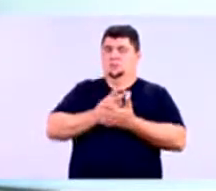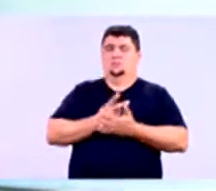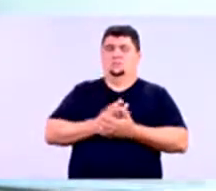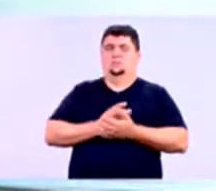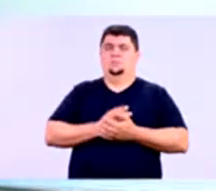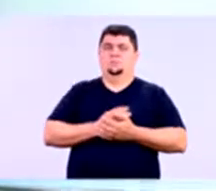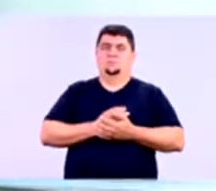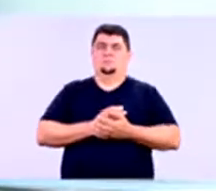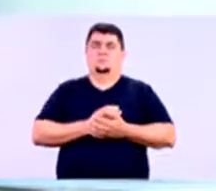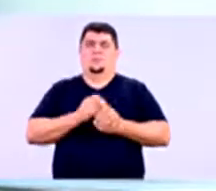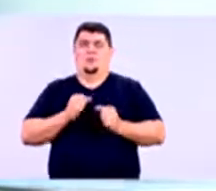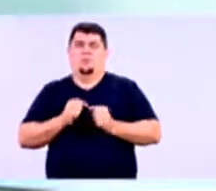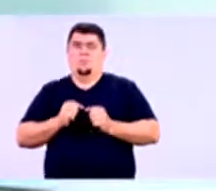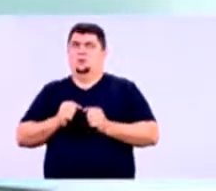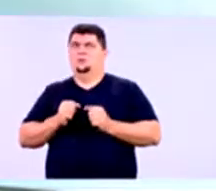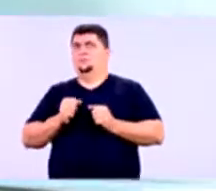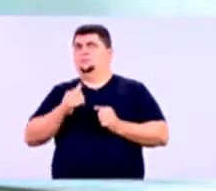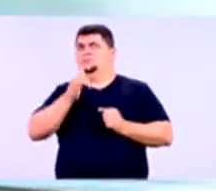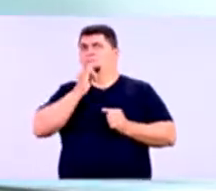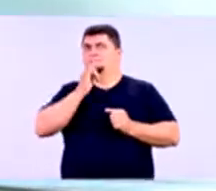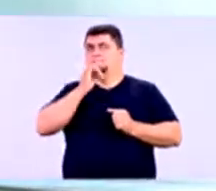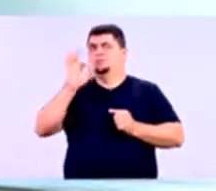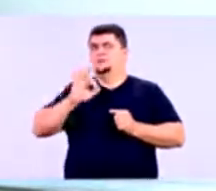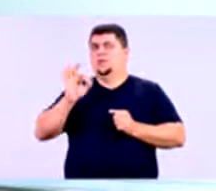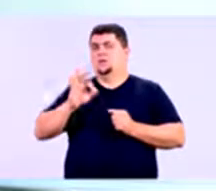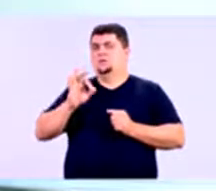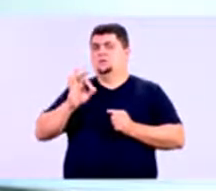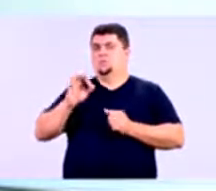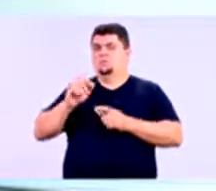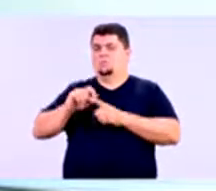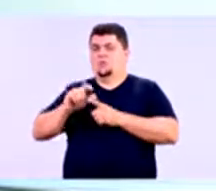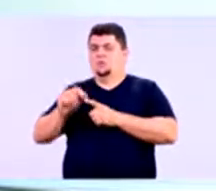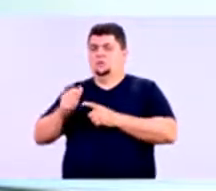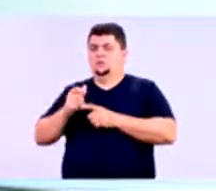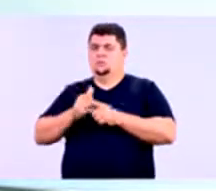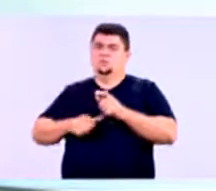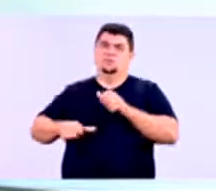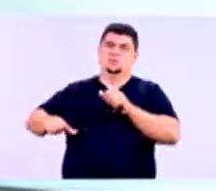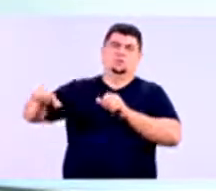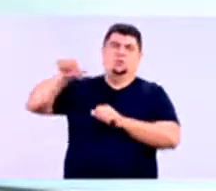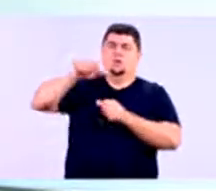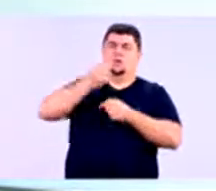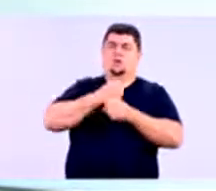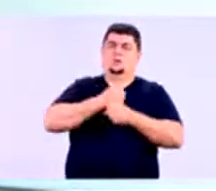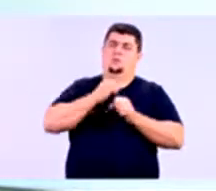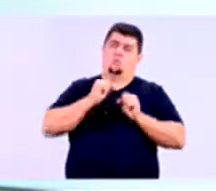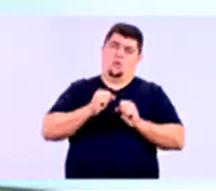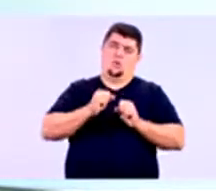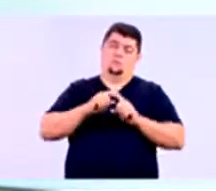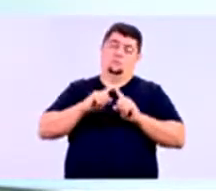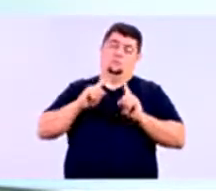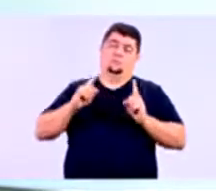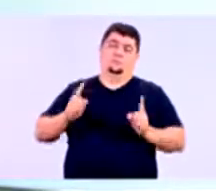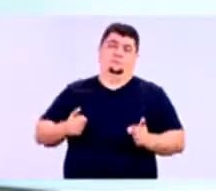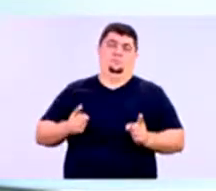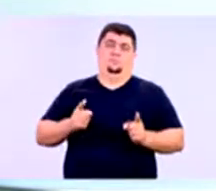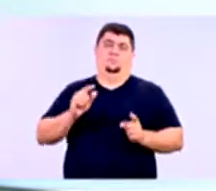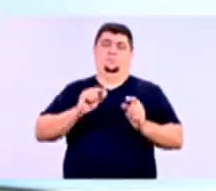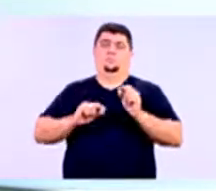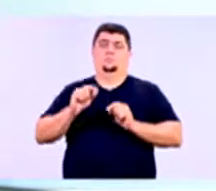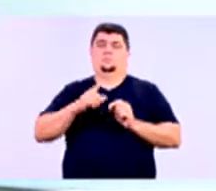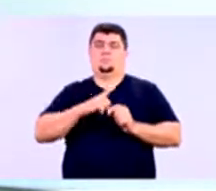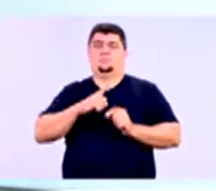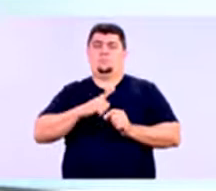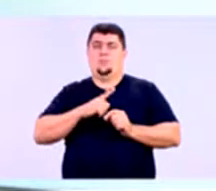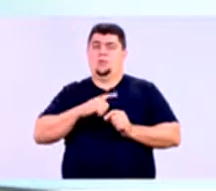Mas poderia converter a taxa que é mensal para anual? Poderia. Só que aí, atente-se